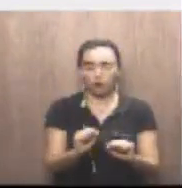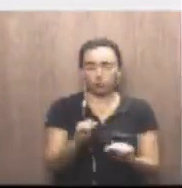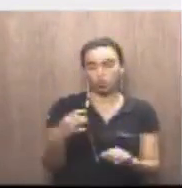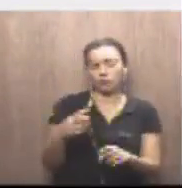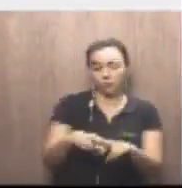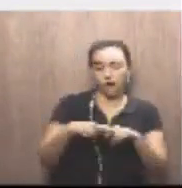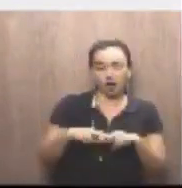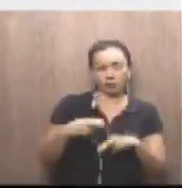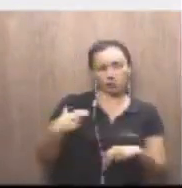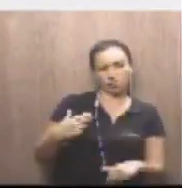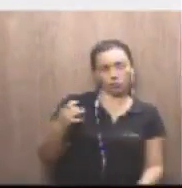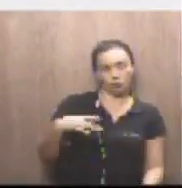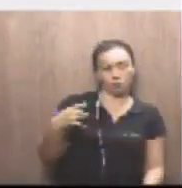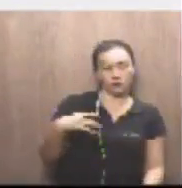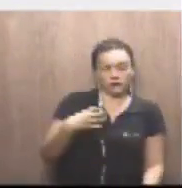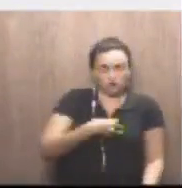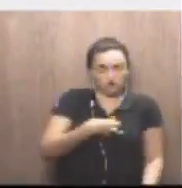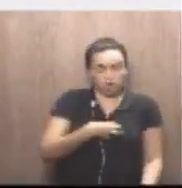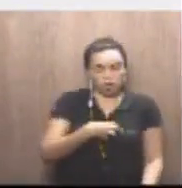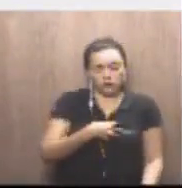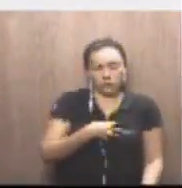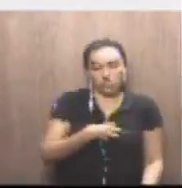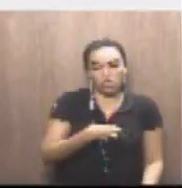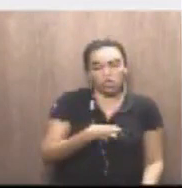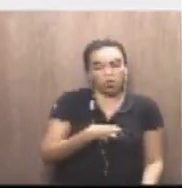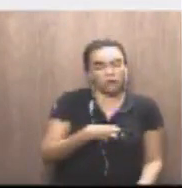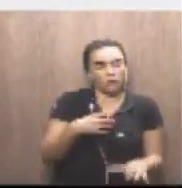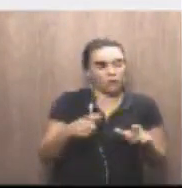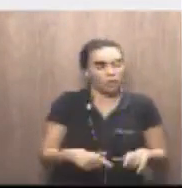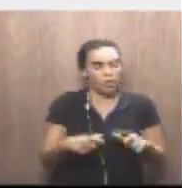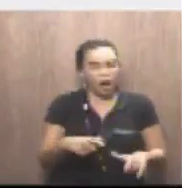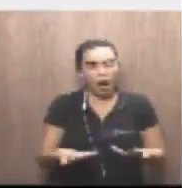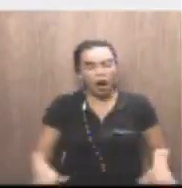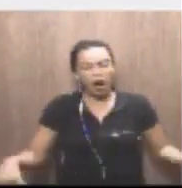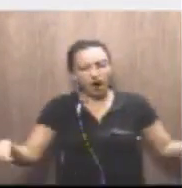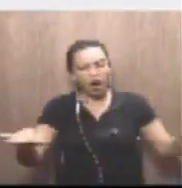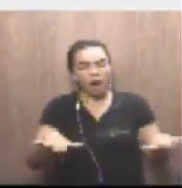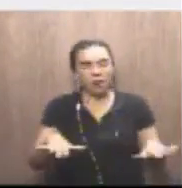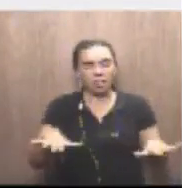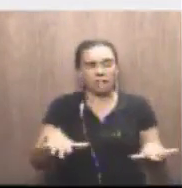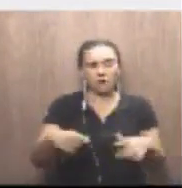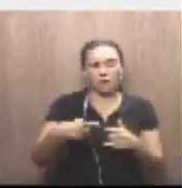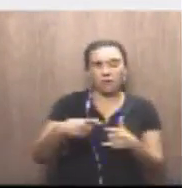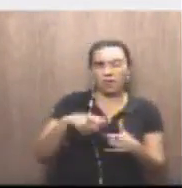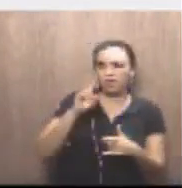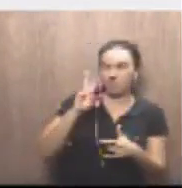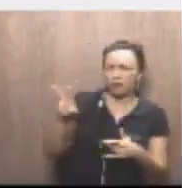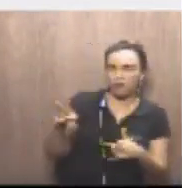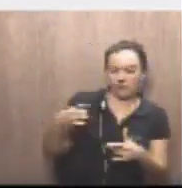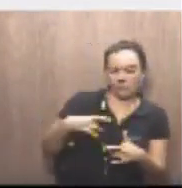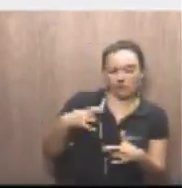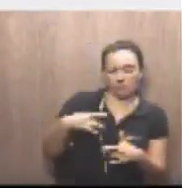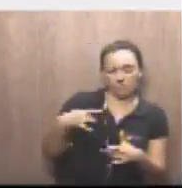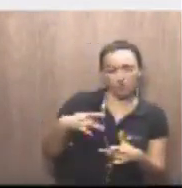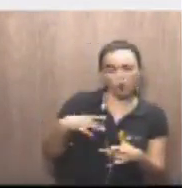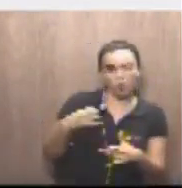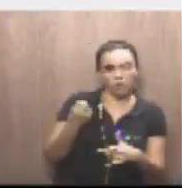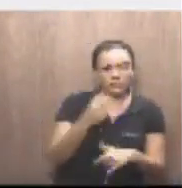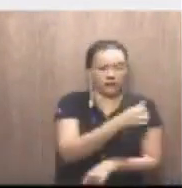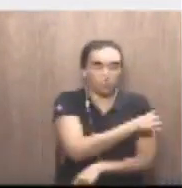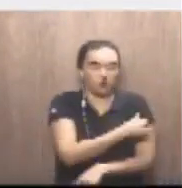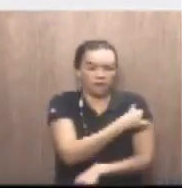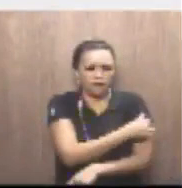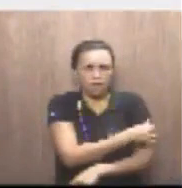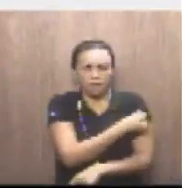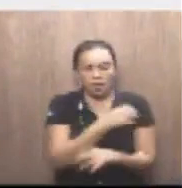medo, por uma ameaça, seja pelo ambiente, seja pela própria assistência de determinados profissionais que pode não ter